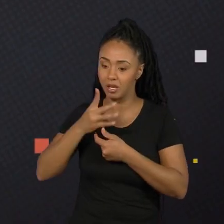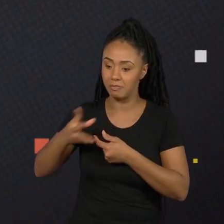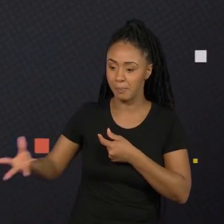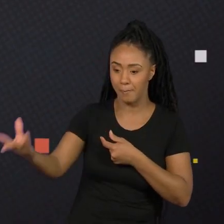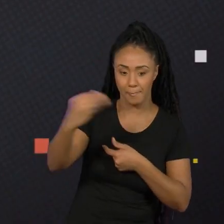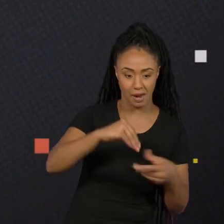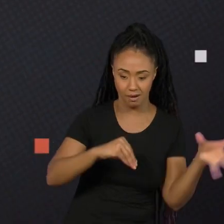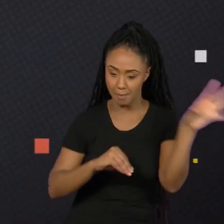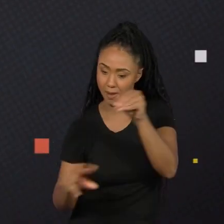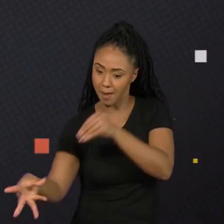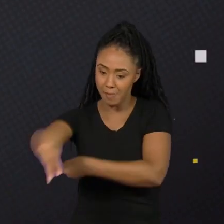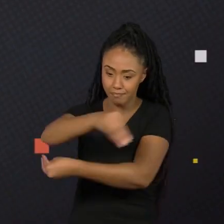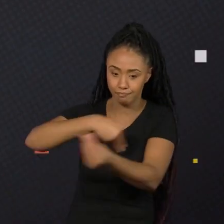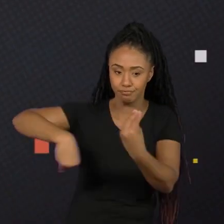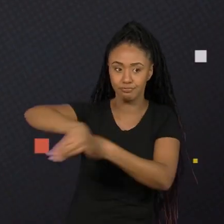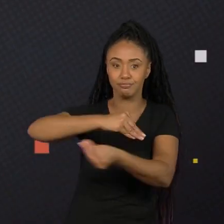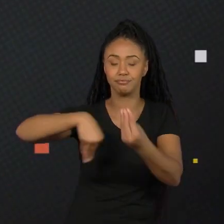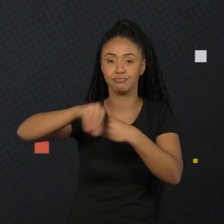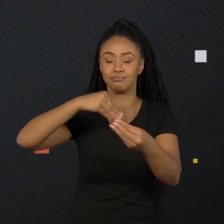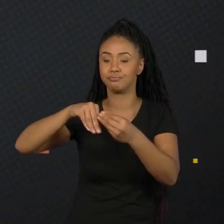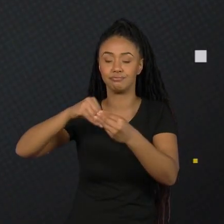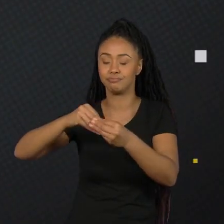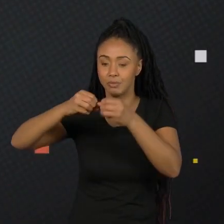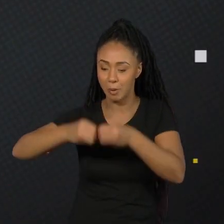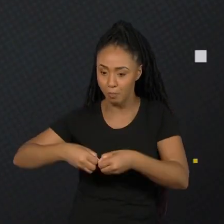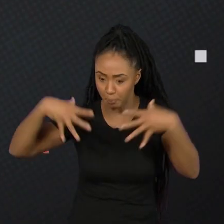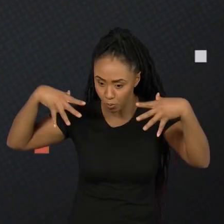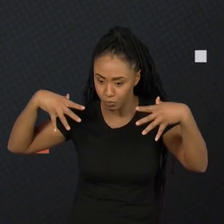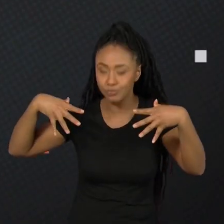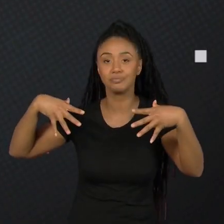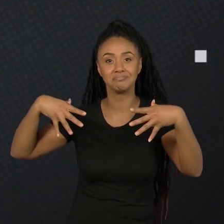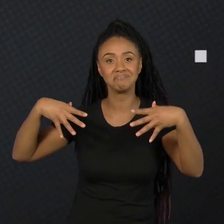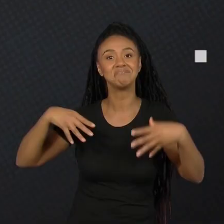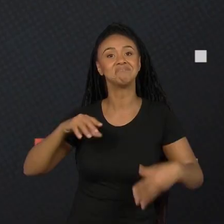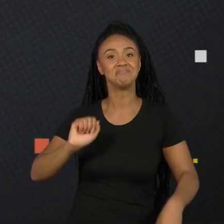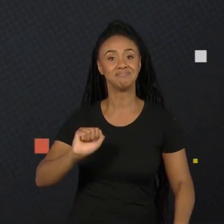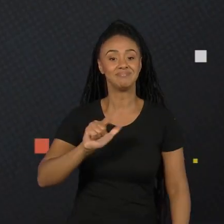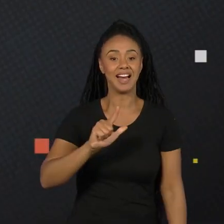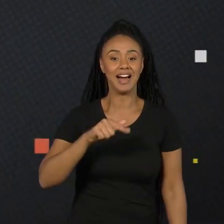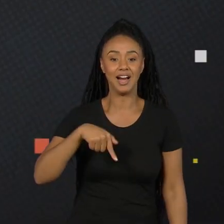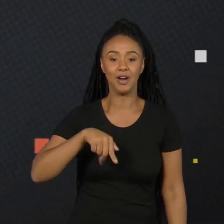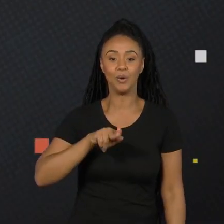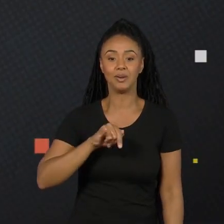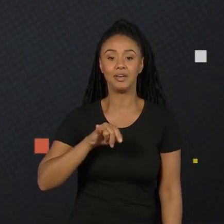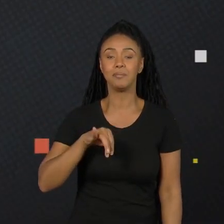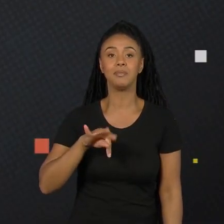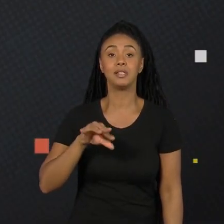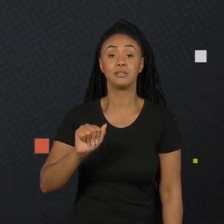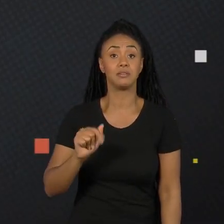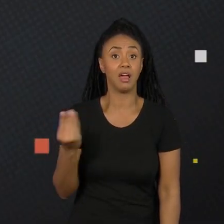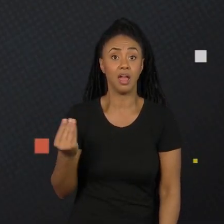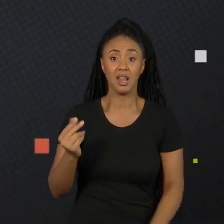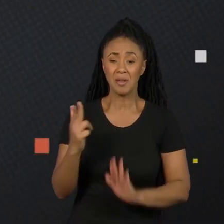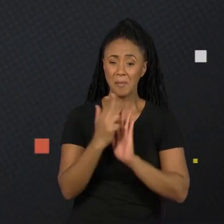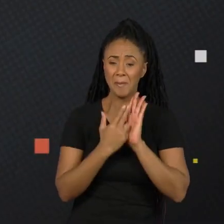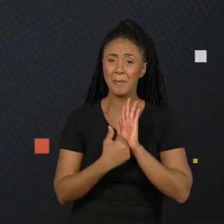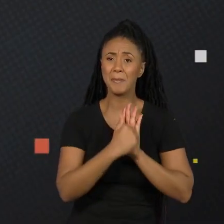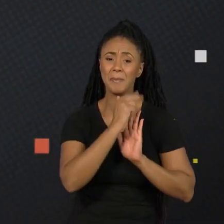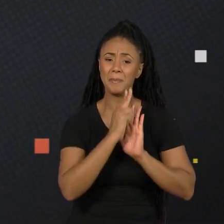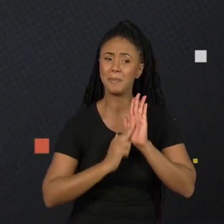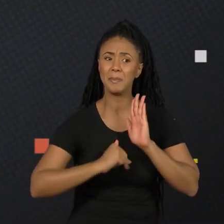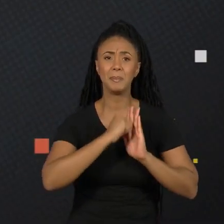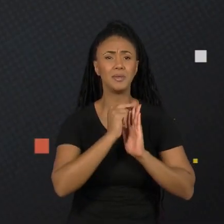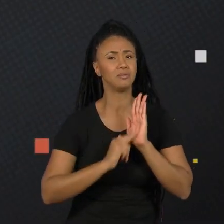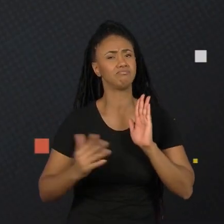Antes de mais nada, ele é um alquimista, que é um excelente pintor. Eu conheci